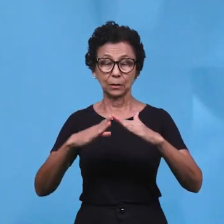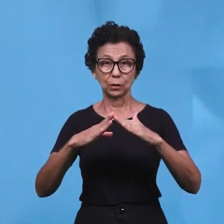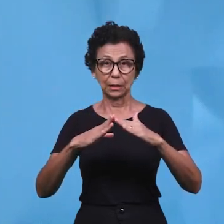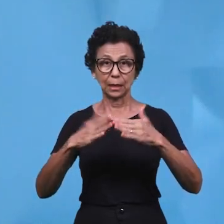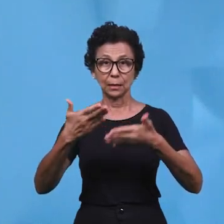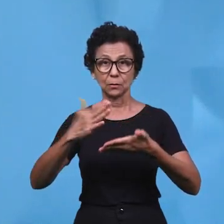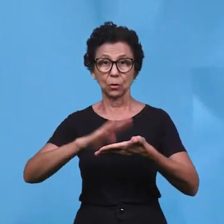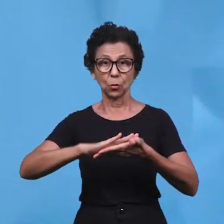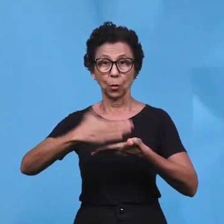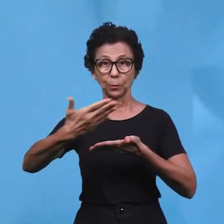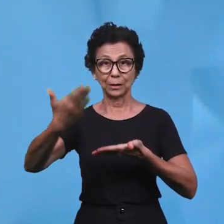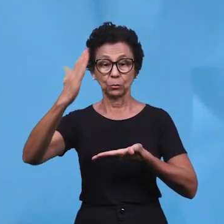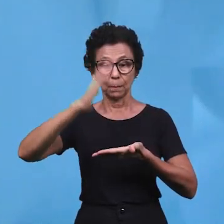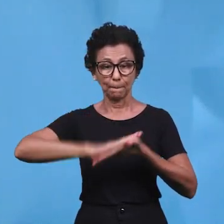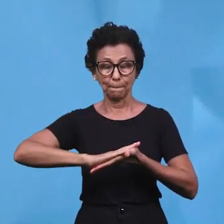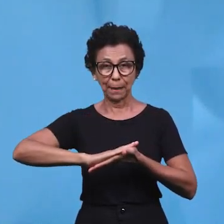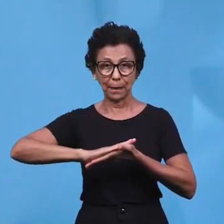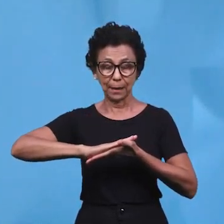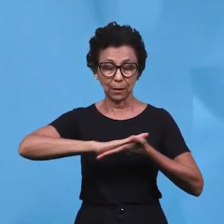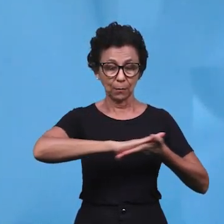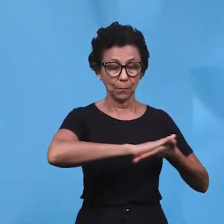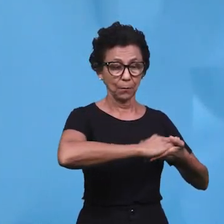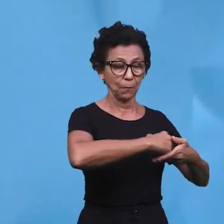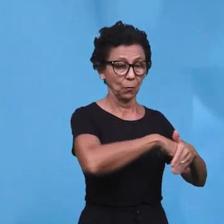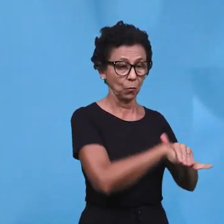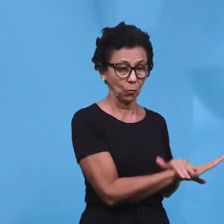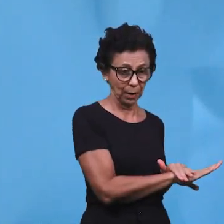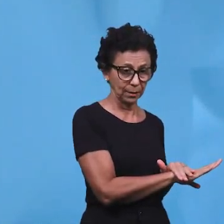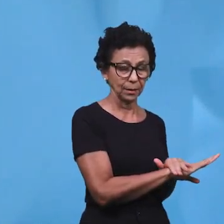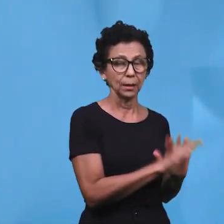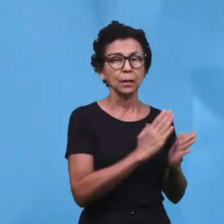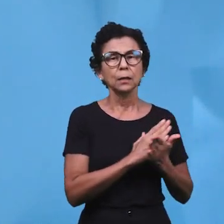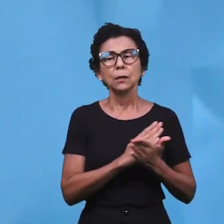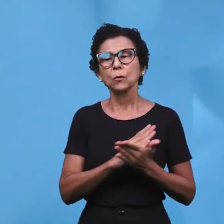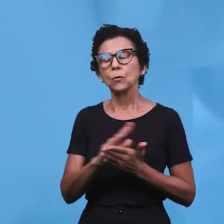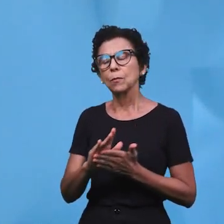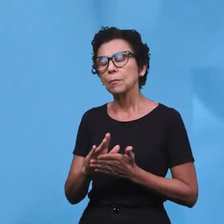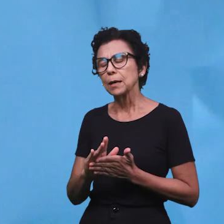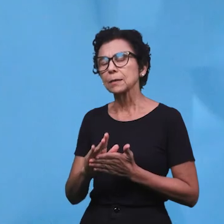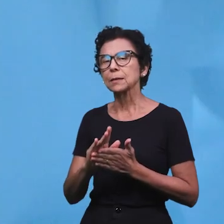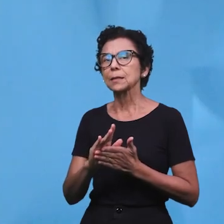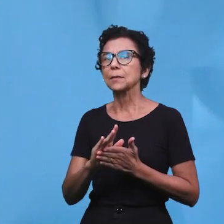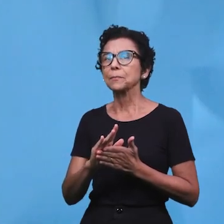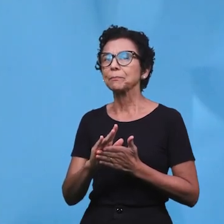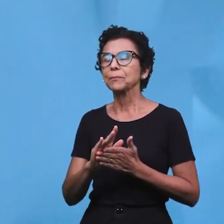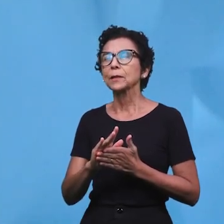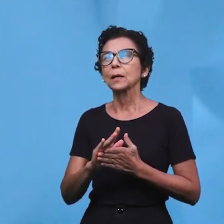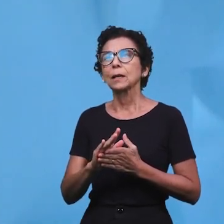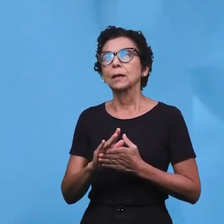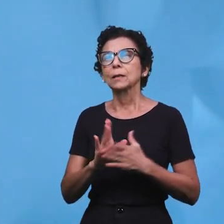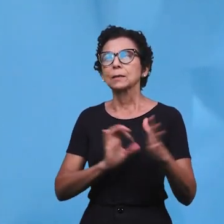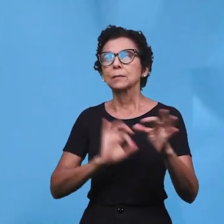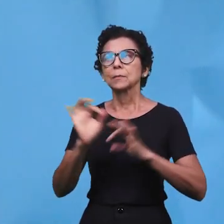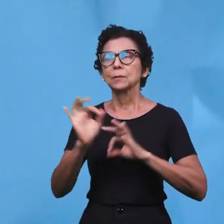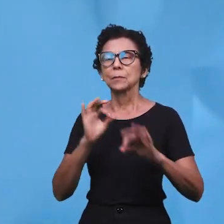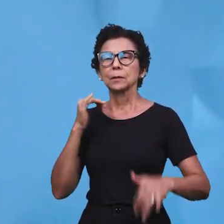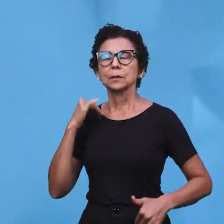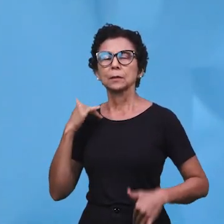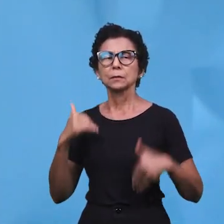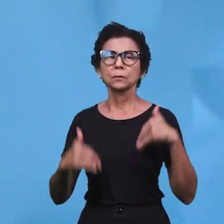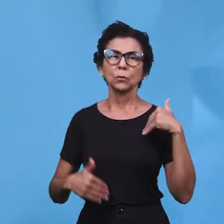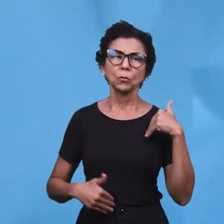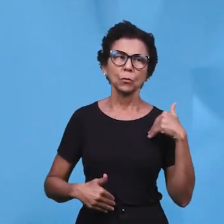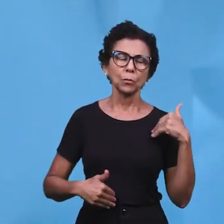o computador, né, e começar a se preparar e enviar mensagens para o seu corpo para isso. Não só você, mas todo o